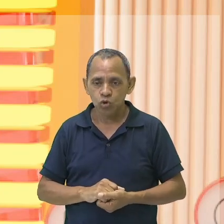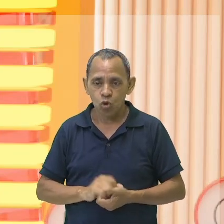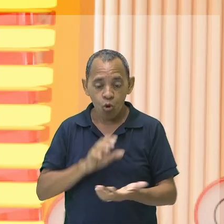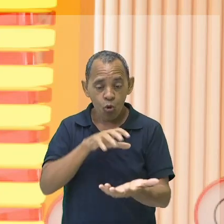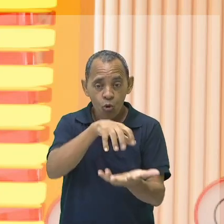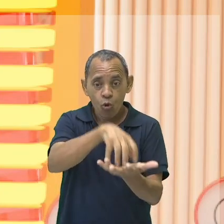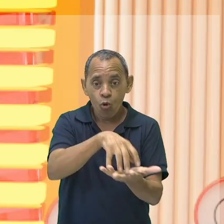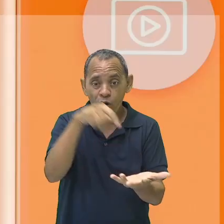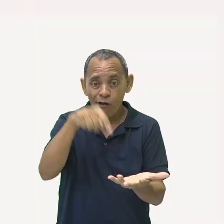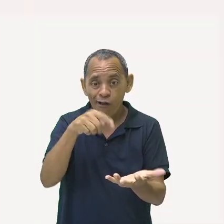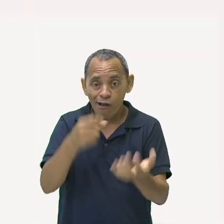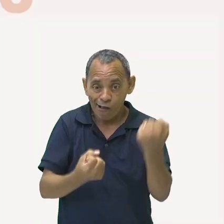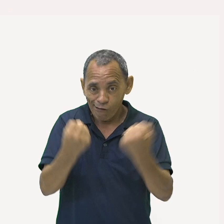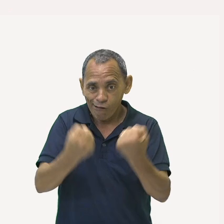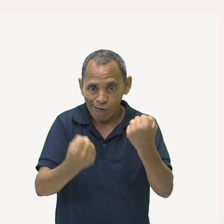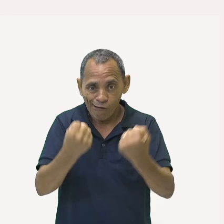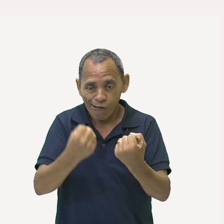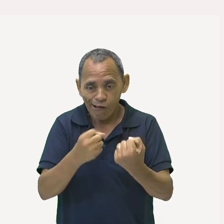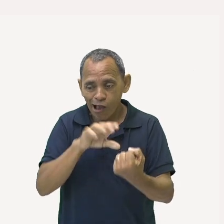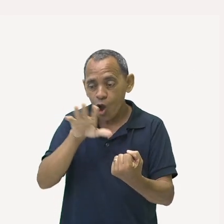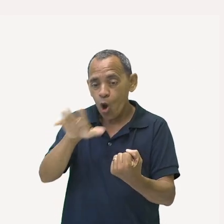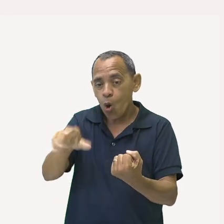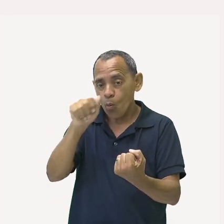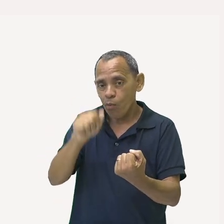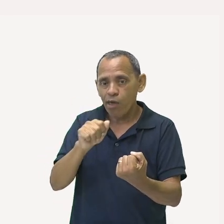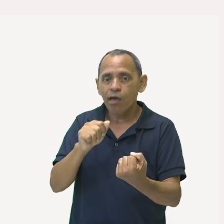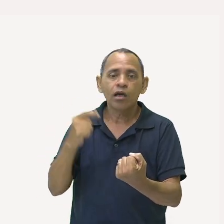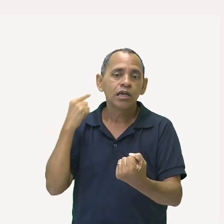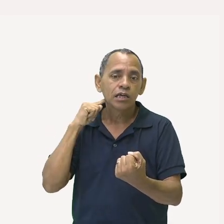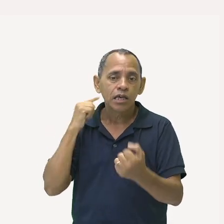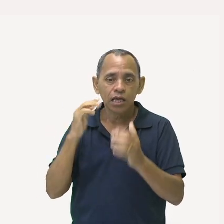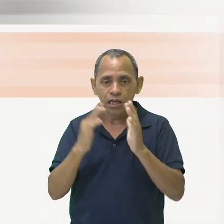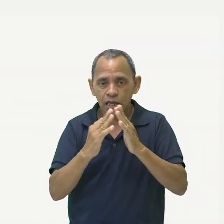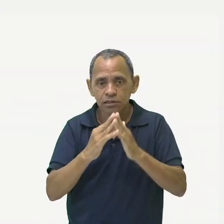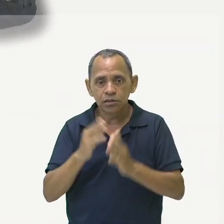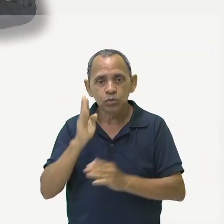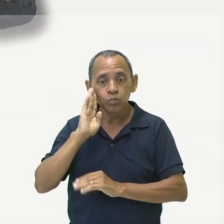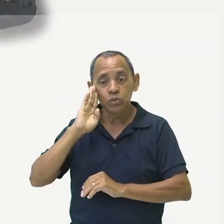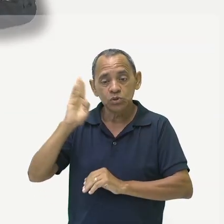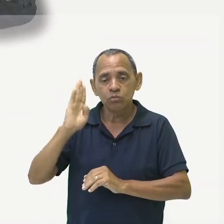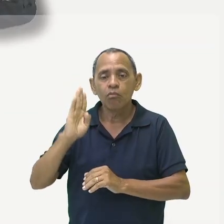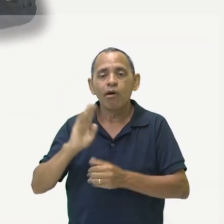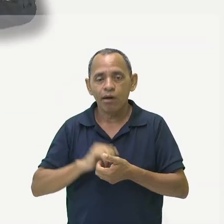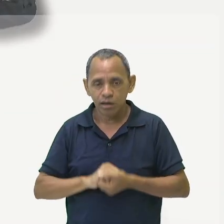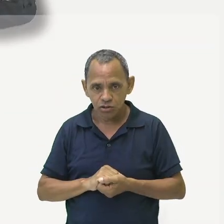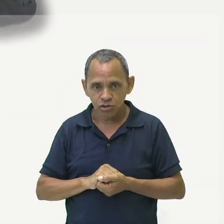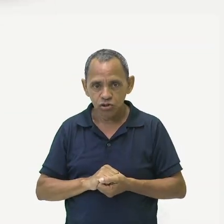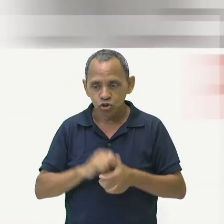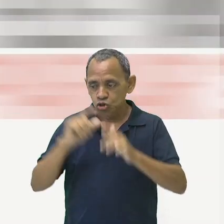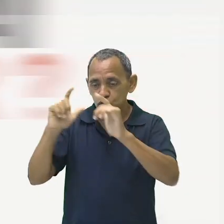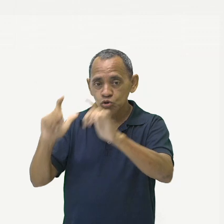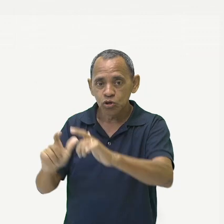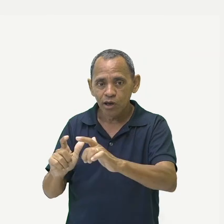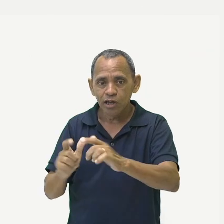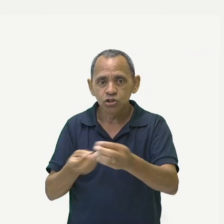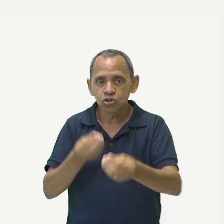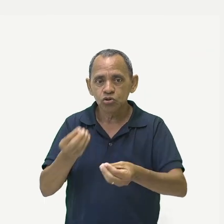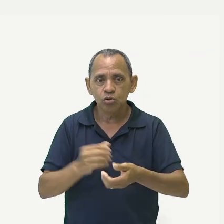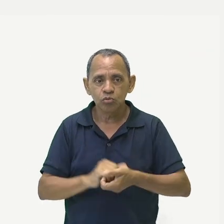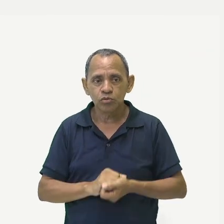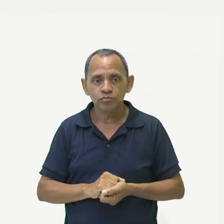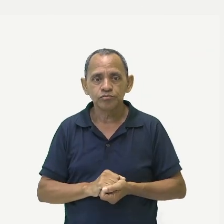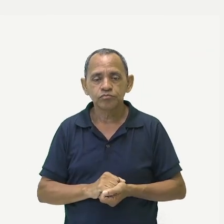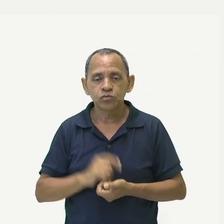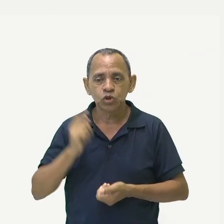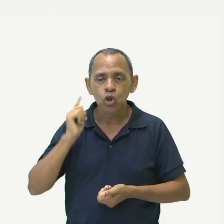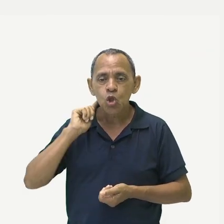é o que a gente vai ver. Os principais destinos do lixo no Brasil. Lugar de lixo era a lixeira. Mas e